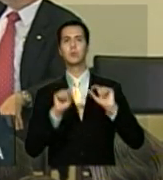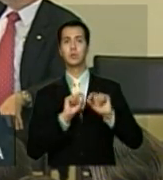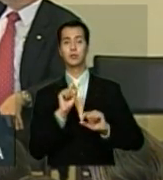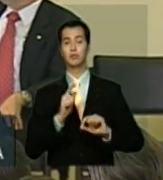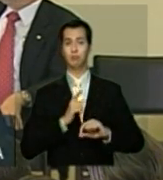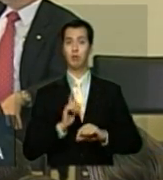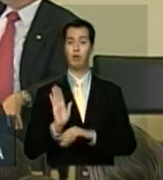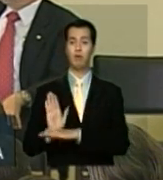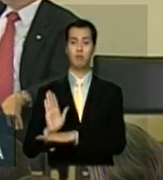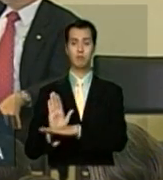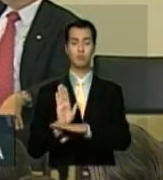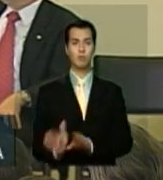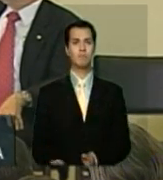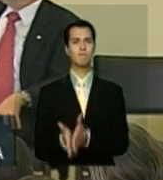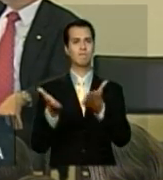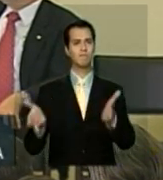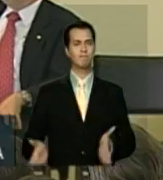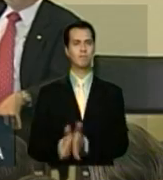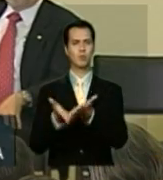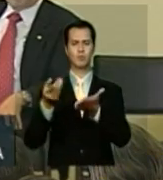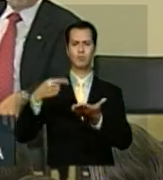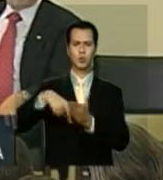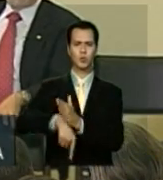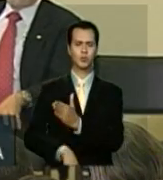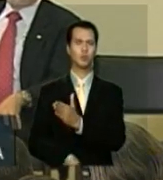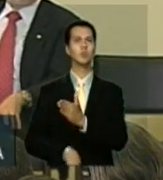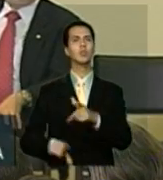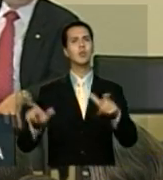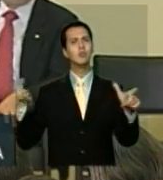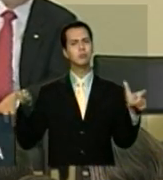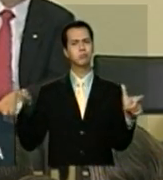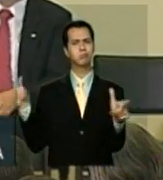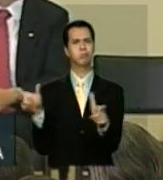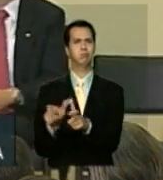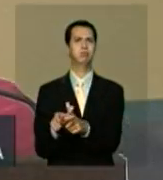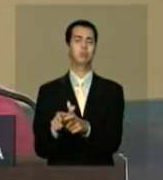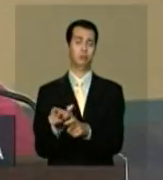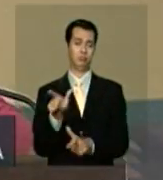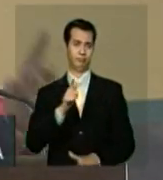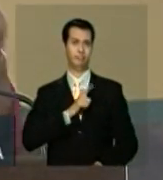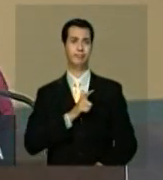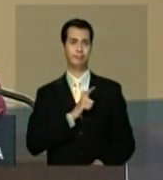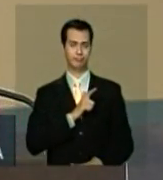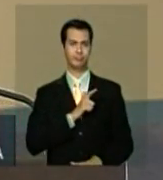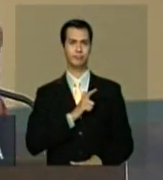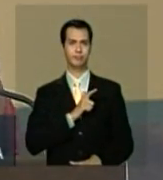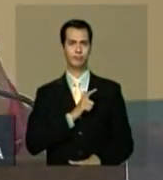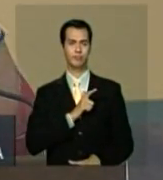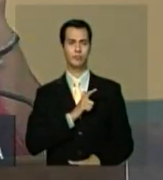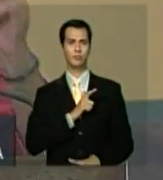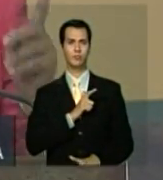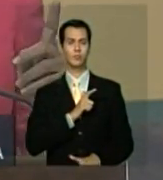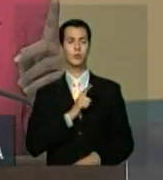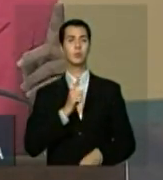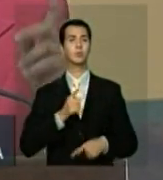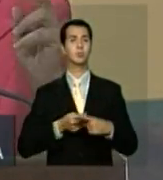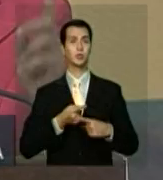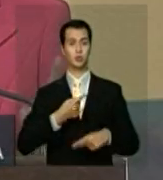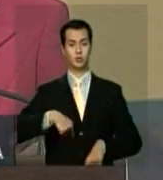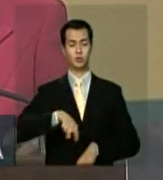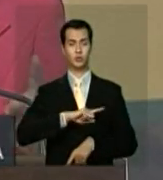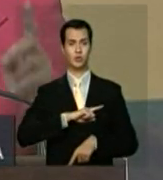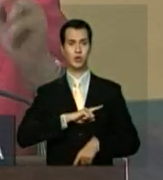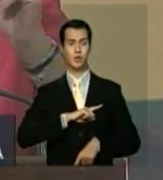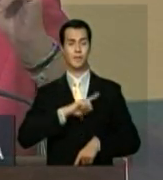extrema pobreza de forma expressiva onde ela se concentra quando a gente olha a distribuição